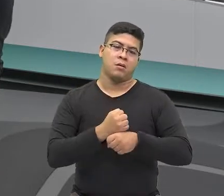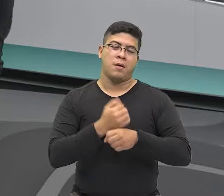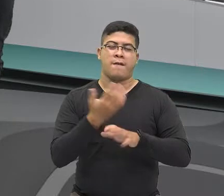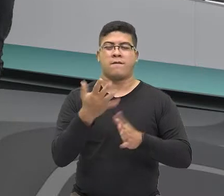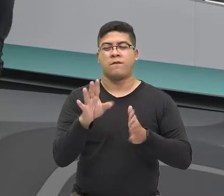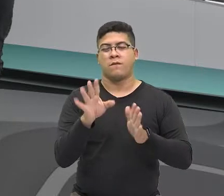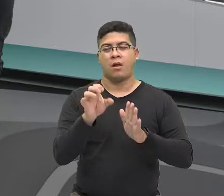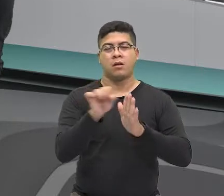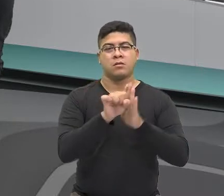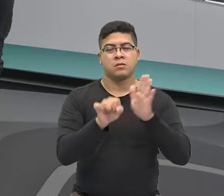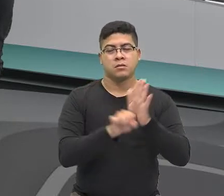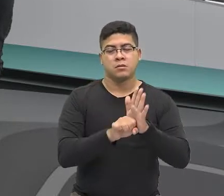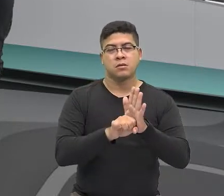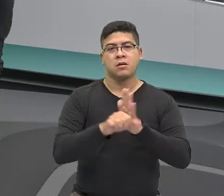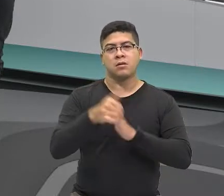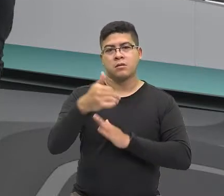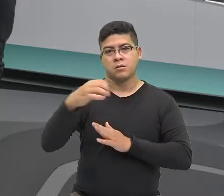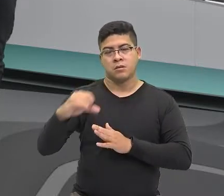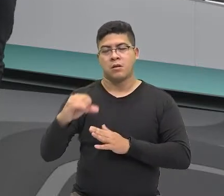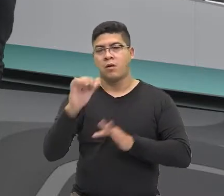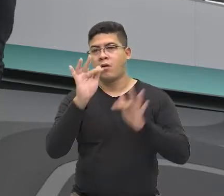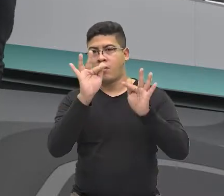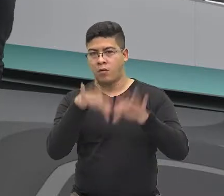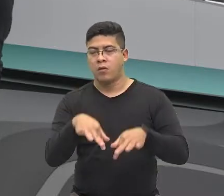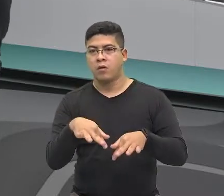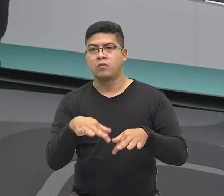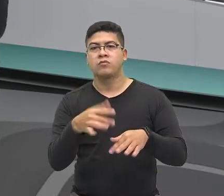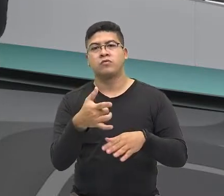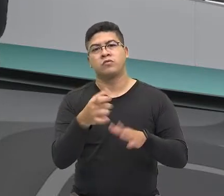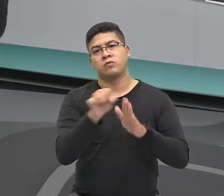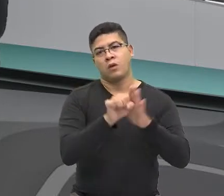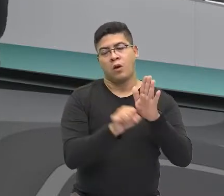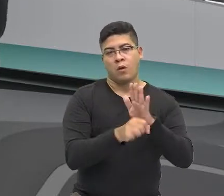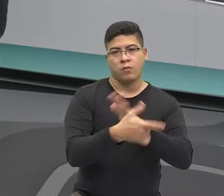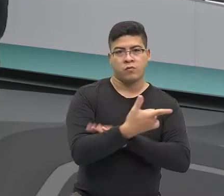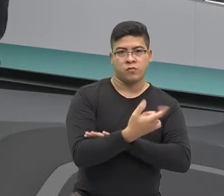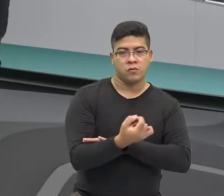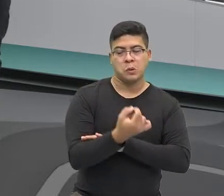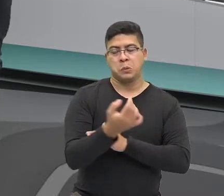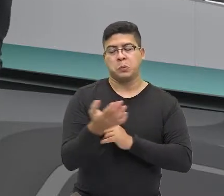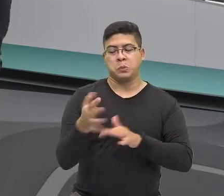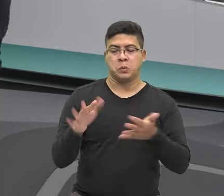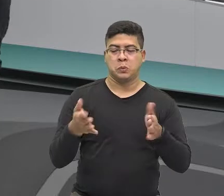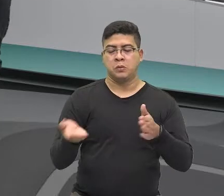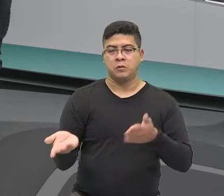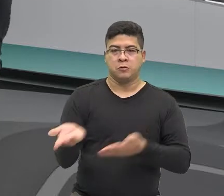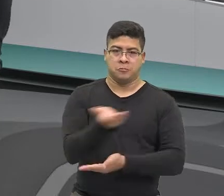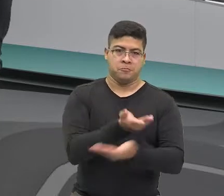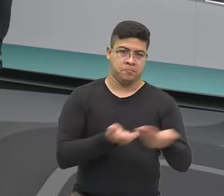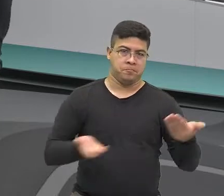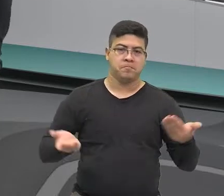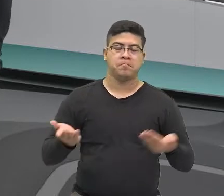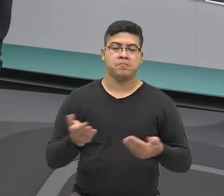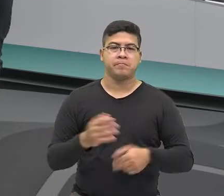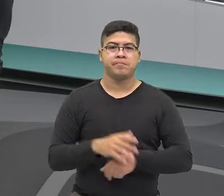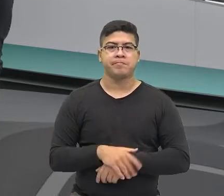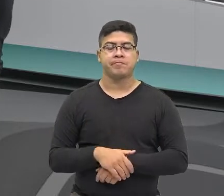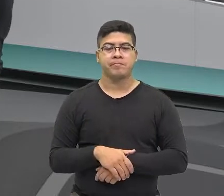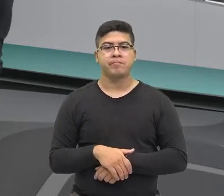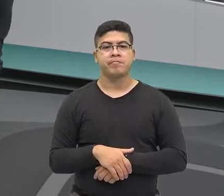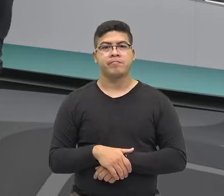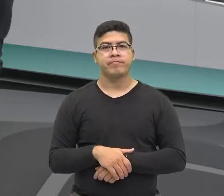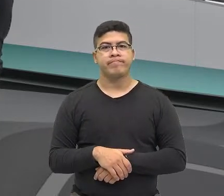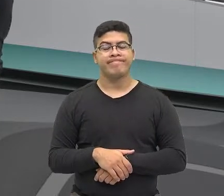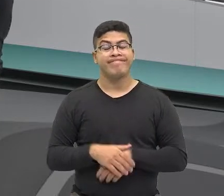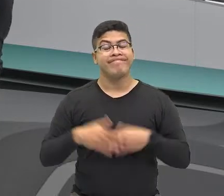século XIX, início do século XX, transição até o modernismo. Muito bem. Falando